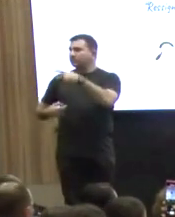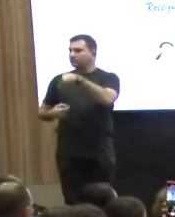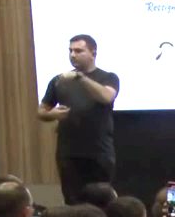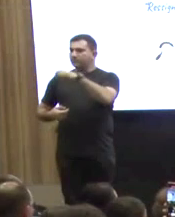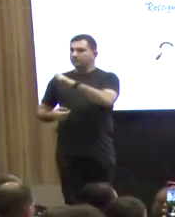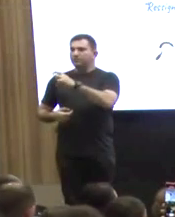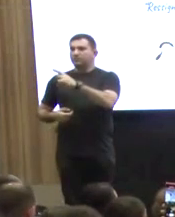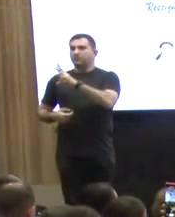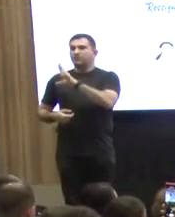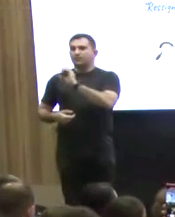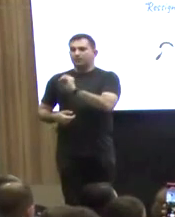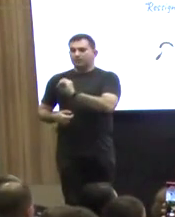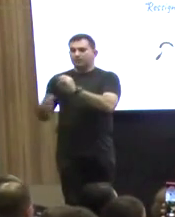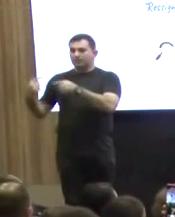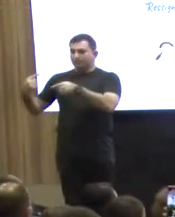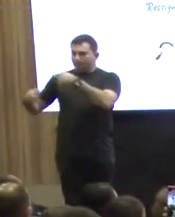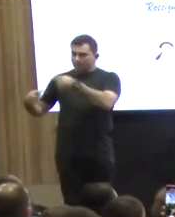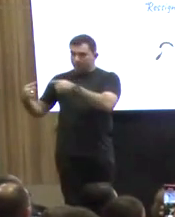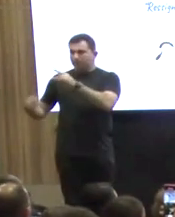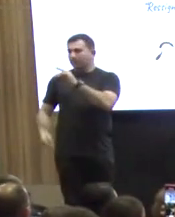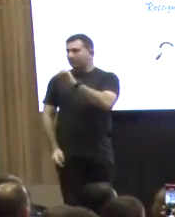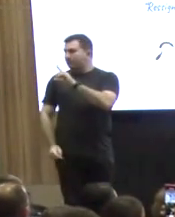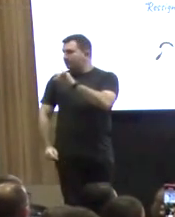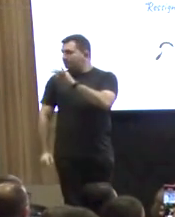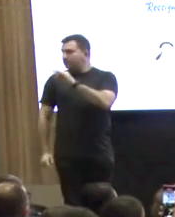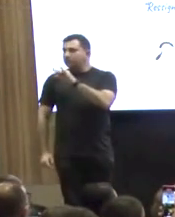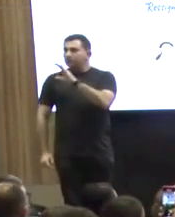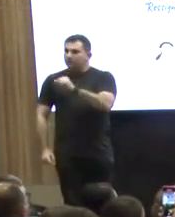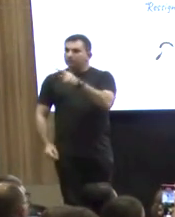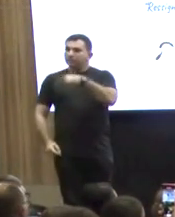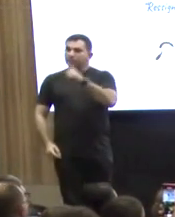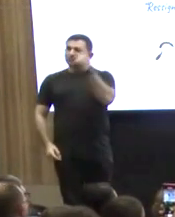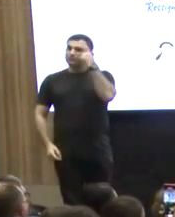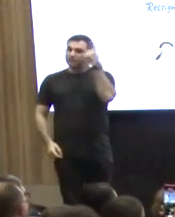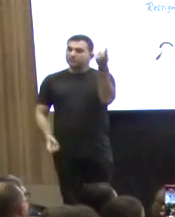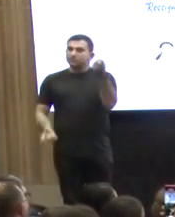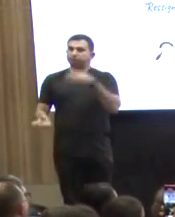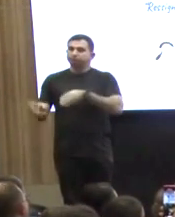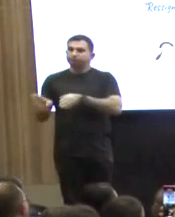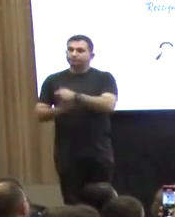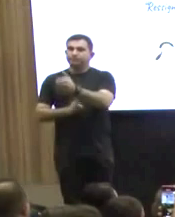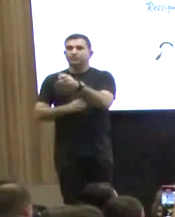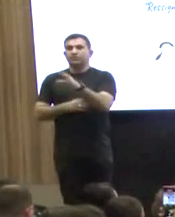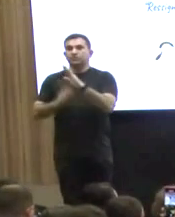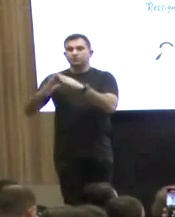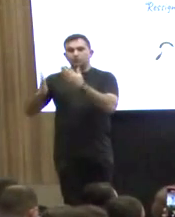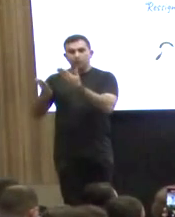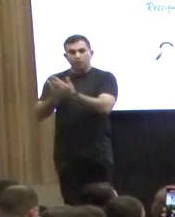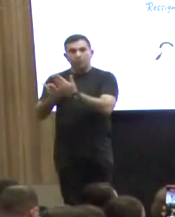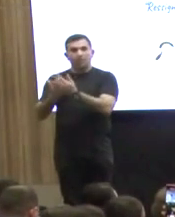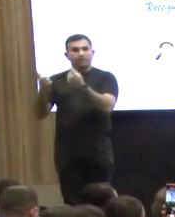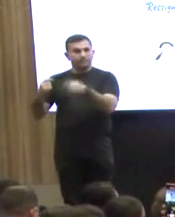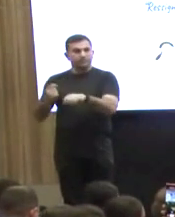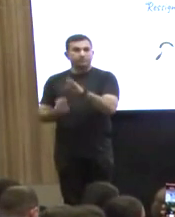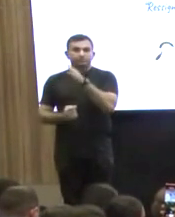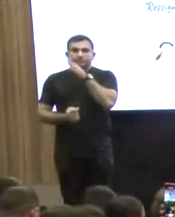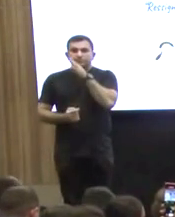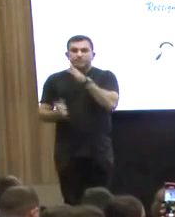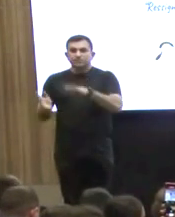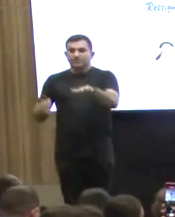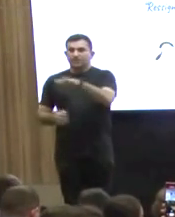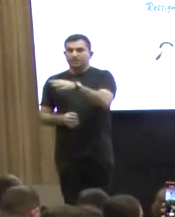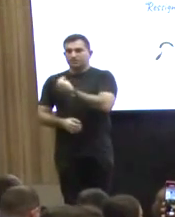gente pensa, por exemplo, a necroeducação, né? Agora as pessoas começam a fazer essas pontes com a necropolítica